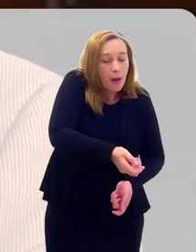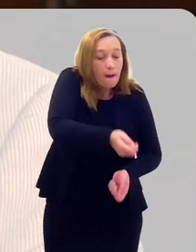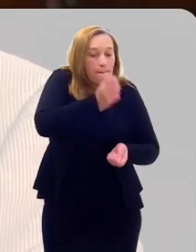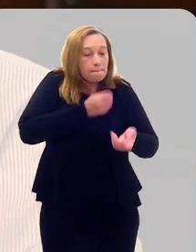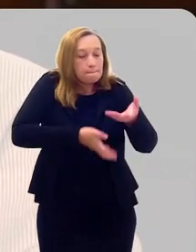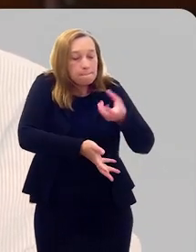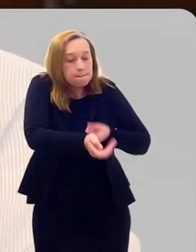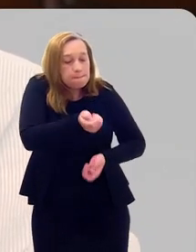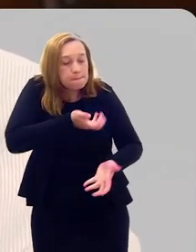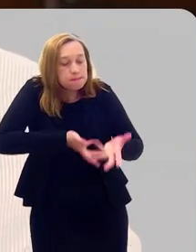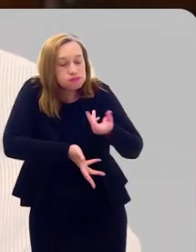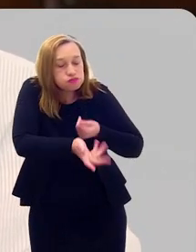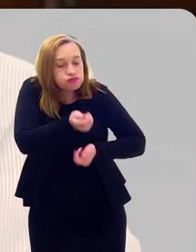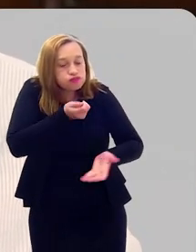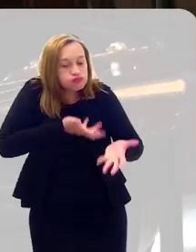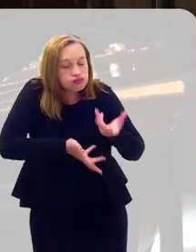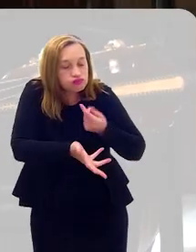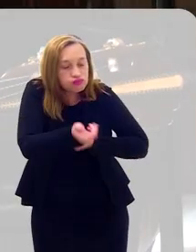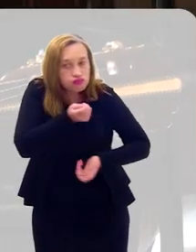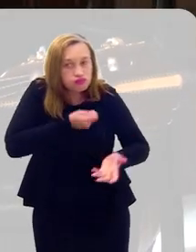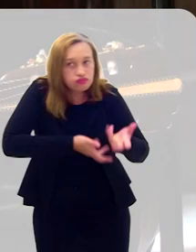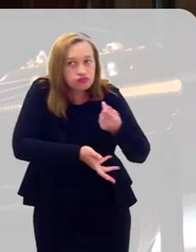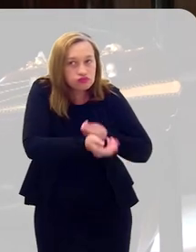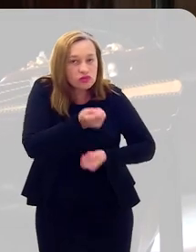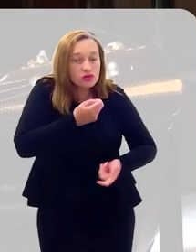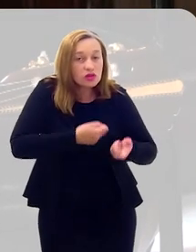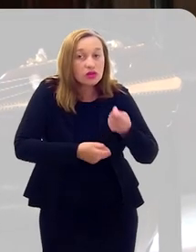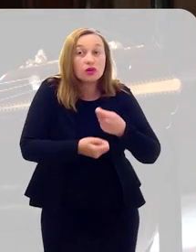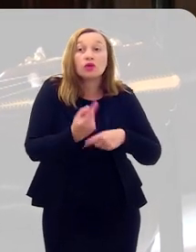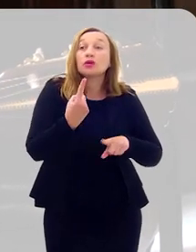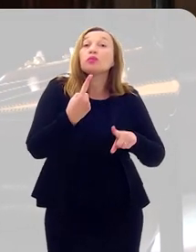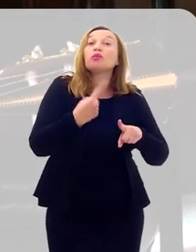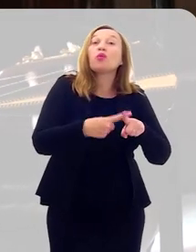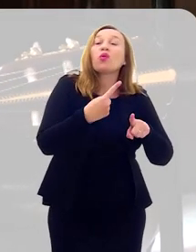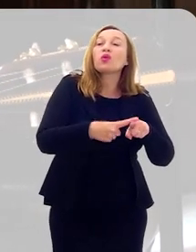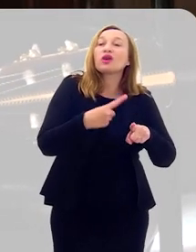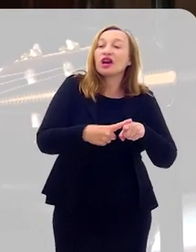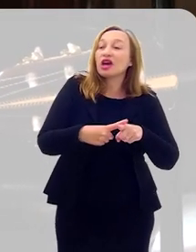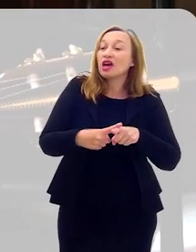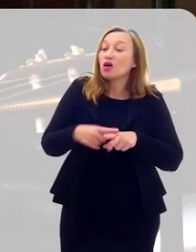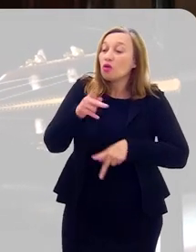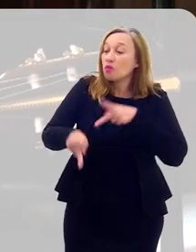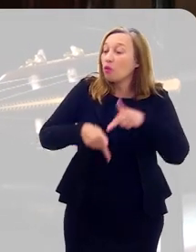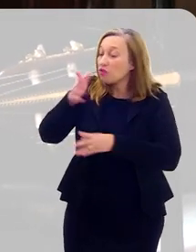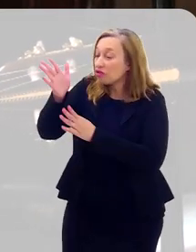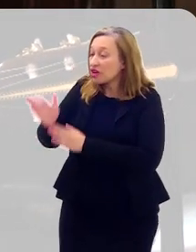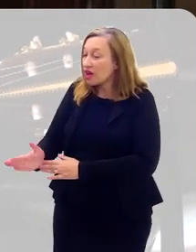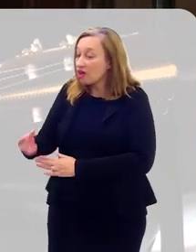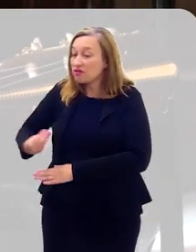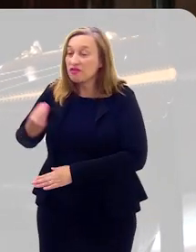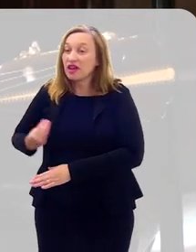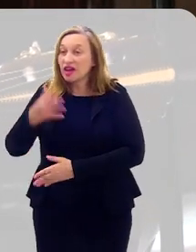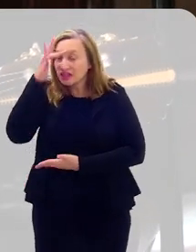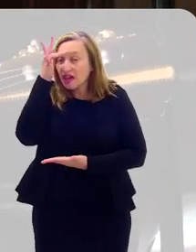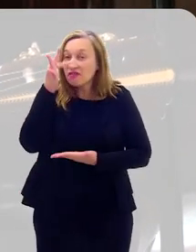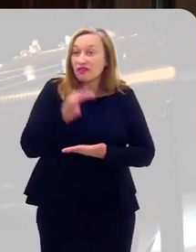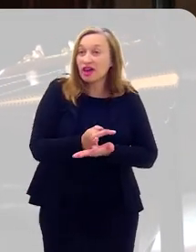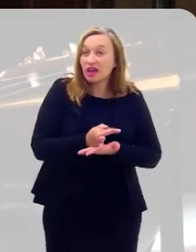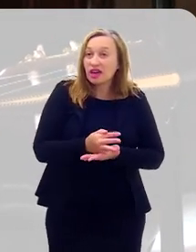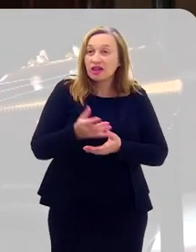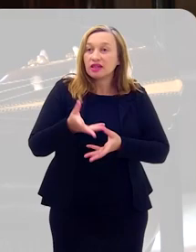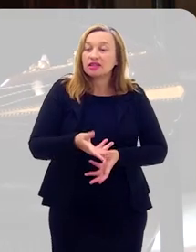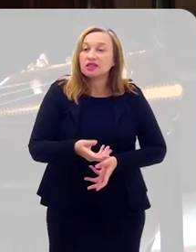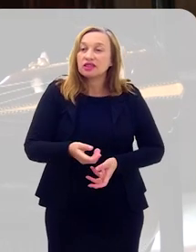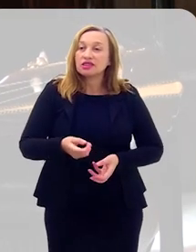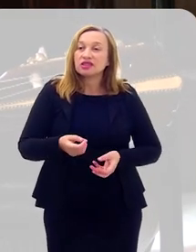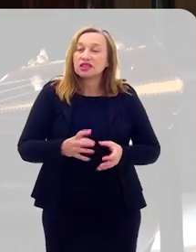Joga a rede do outro lado, porque o justo viverá da fé.